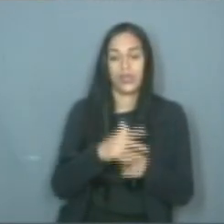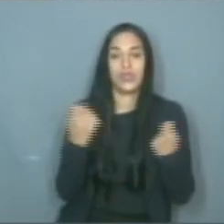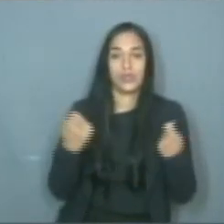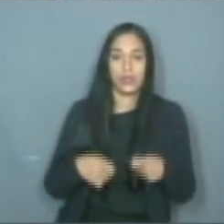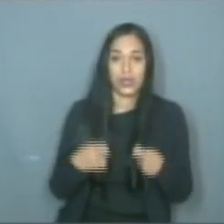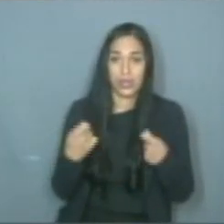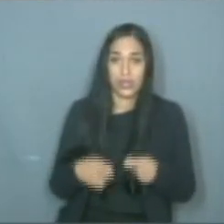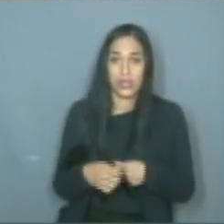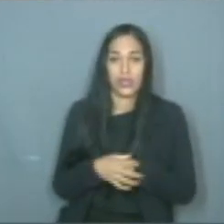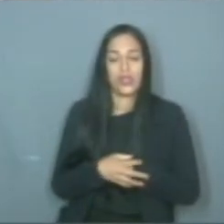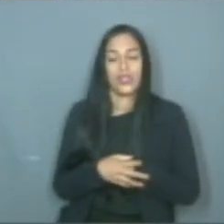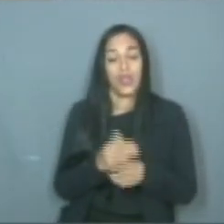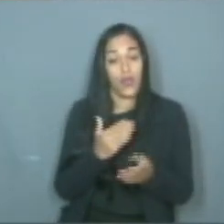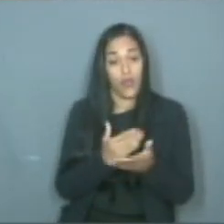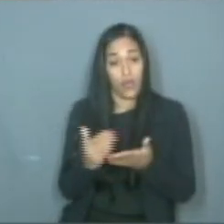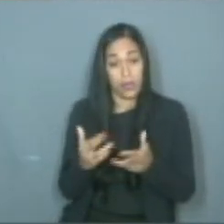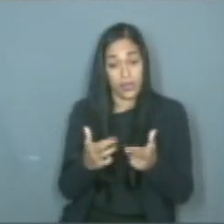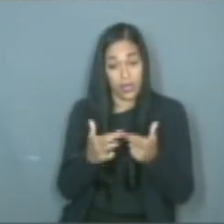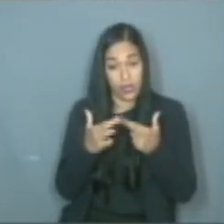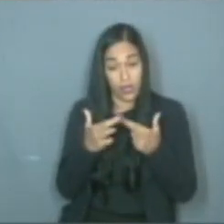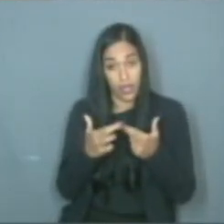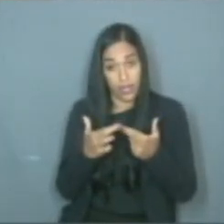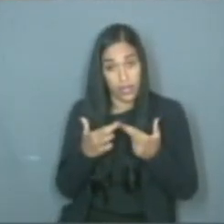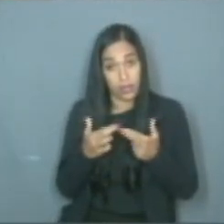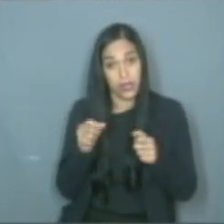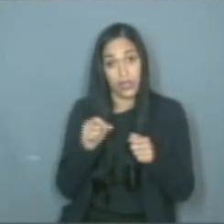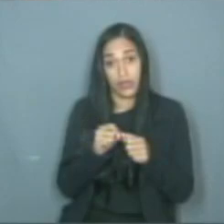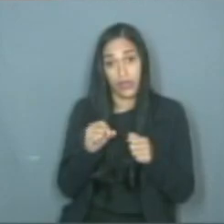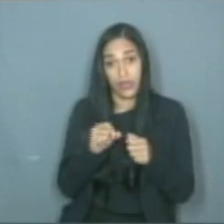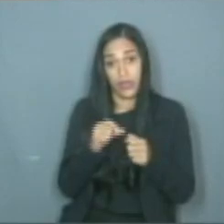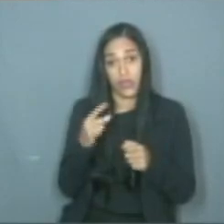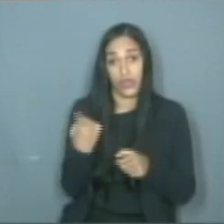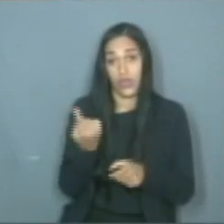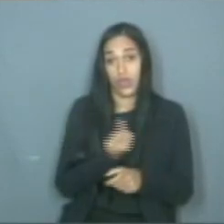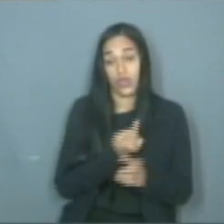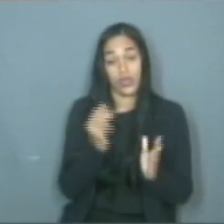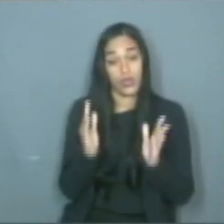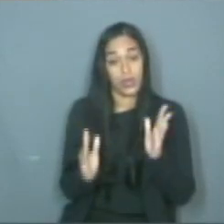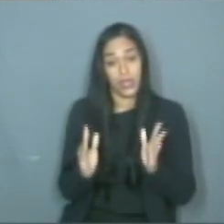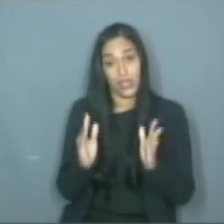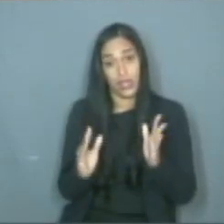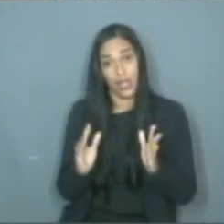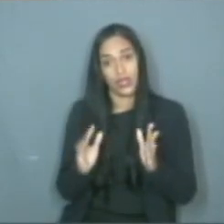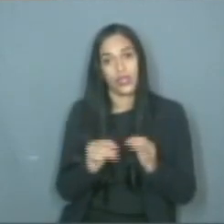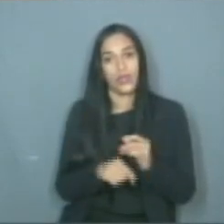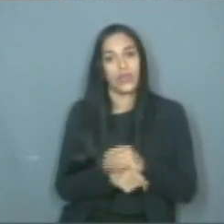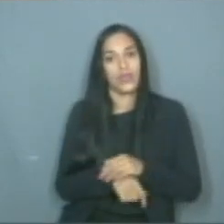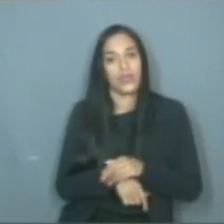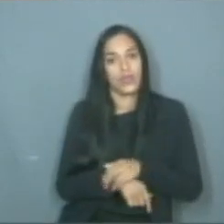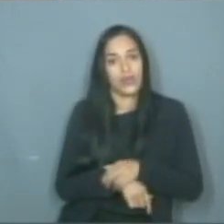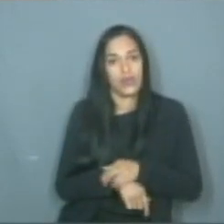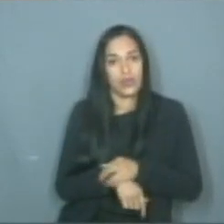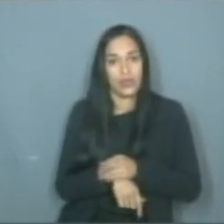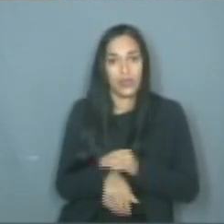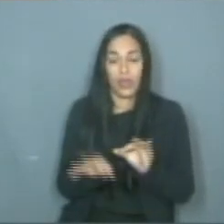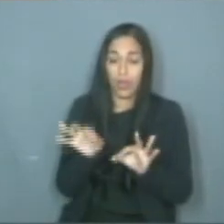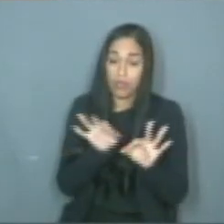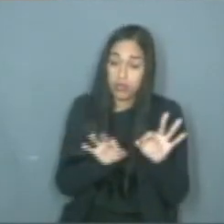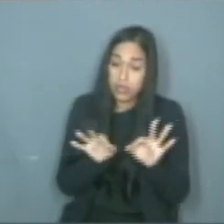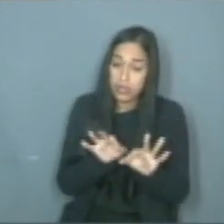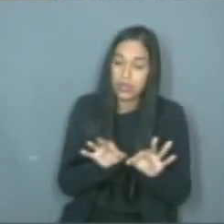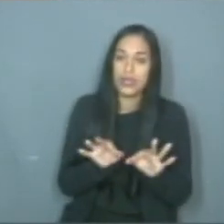Eu vou começar nos requerimentos que foram feitos por nosso mandato, que traz indicações de infraestrutura para a